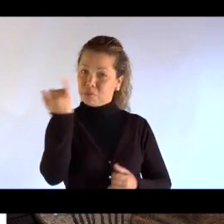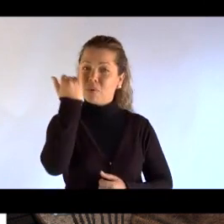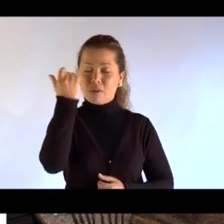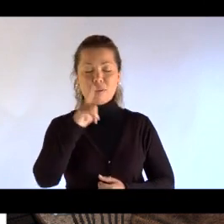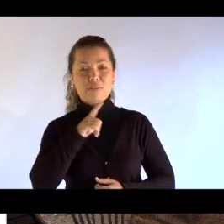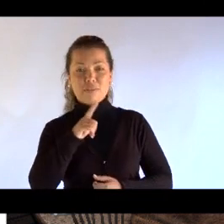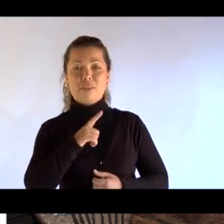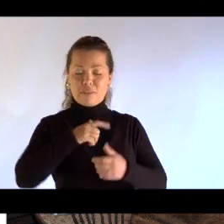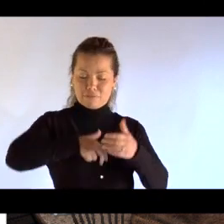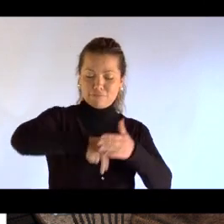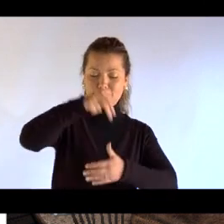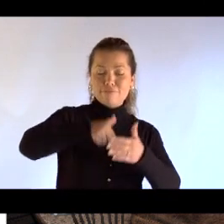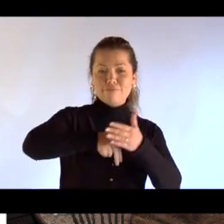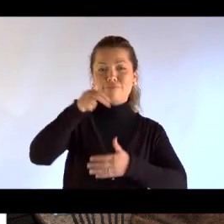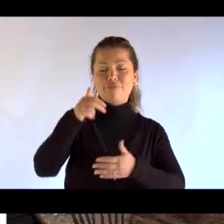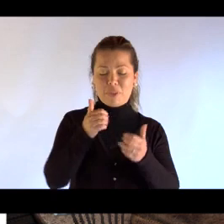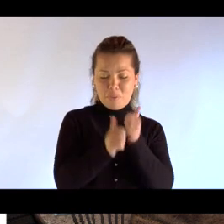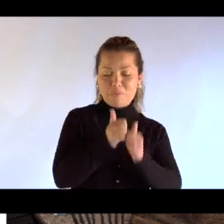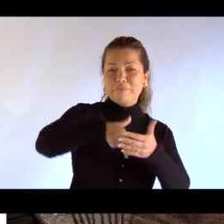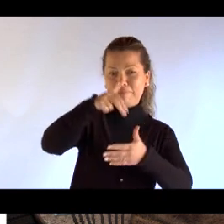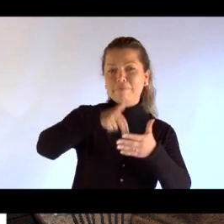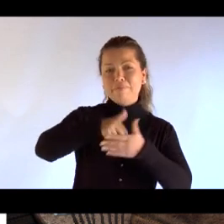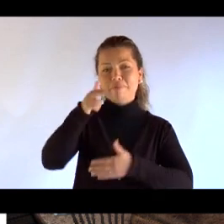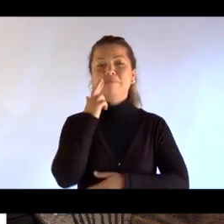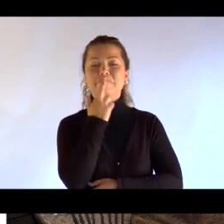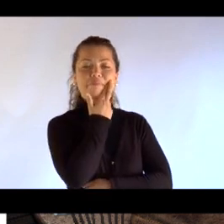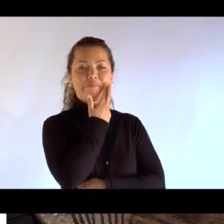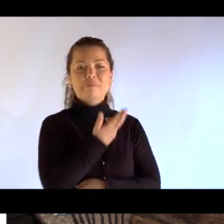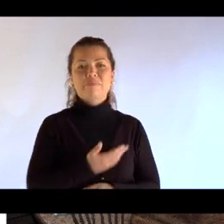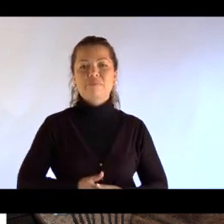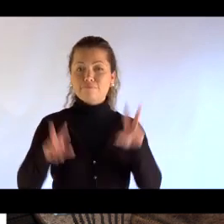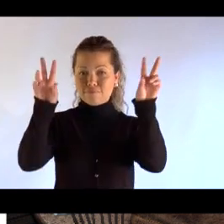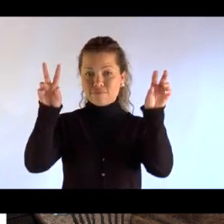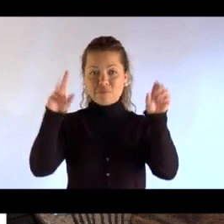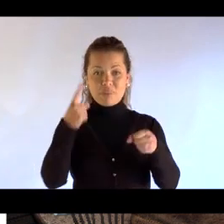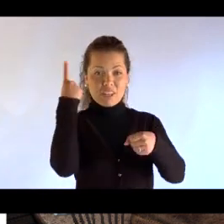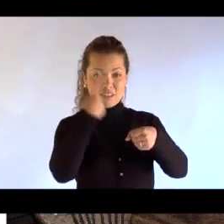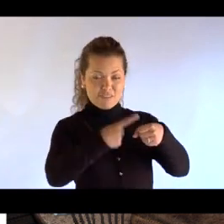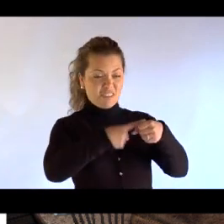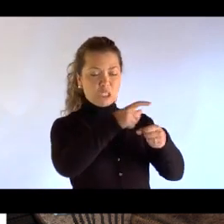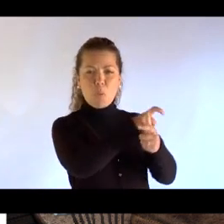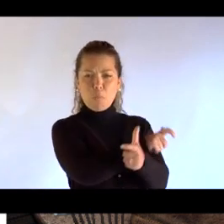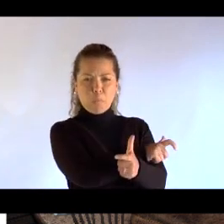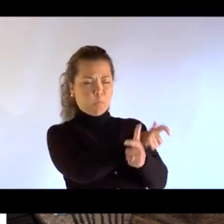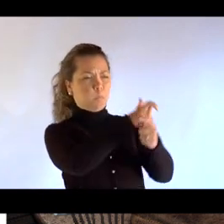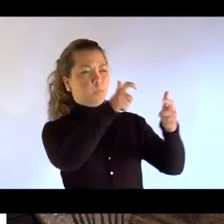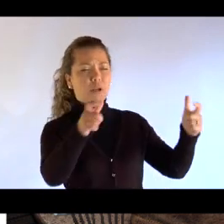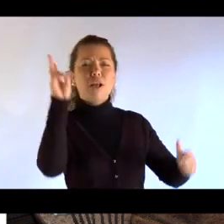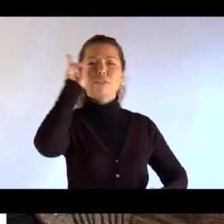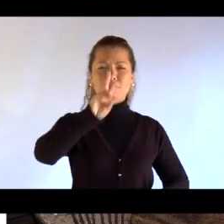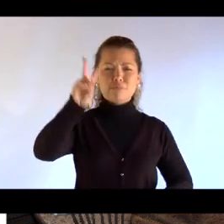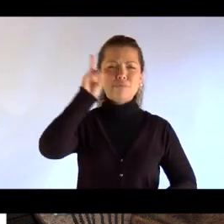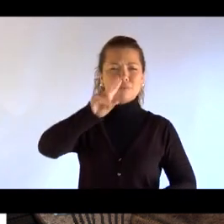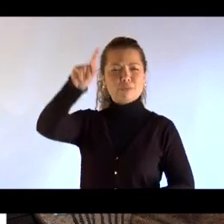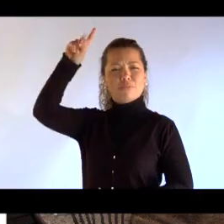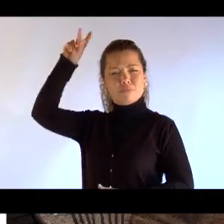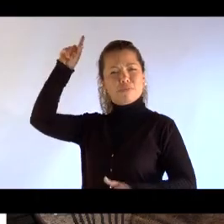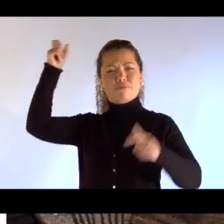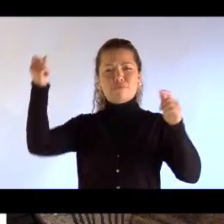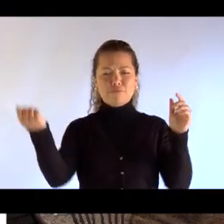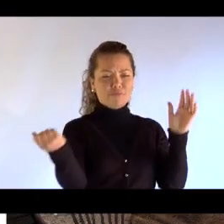além disso, tem lugar privilegiado na memória afetiva dos moradores. Receita bem diferente do que o imaginário comum conhece